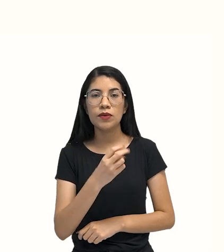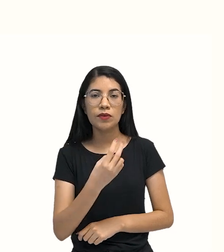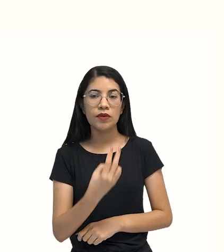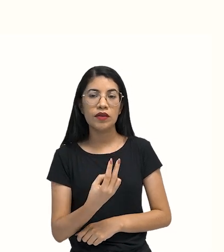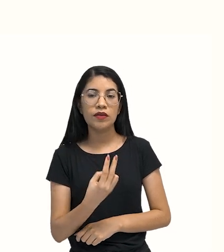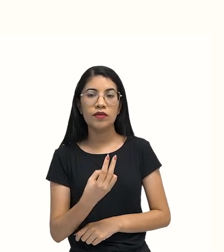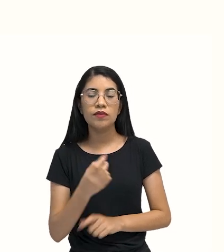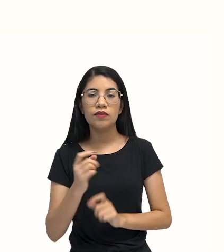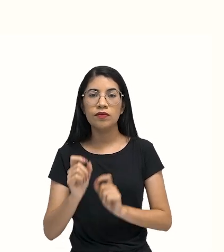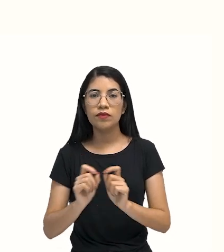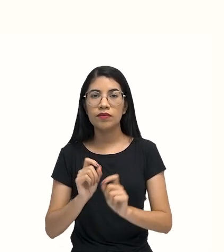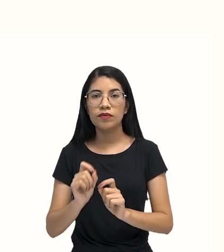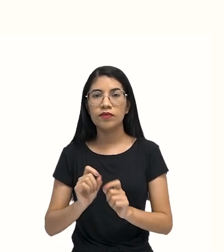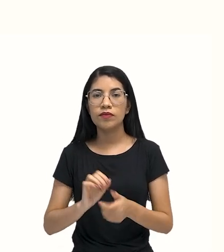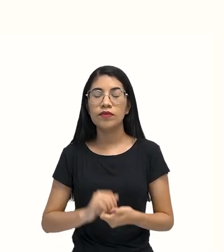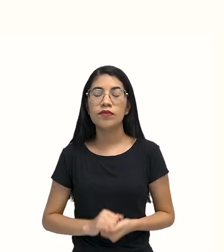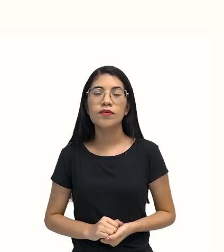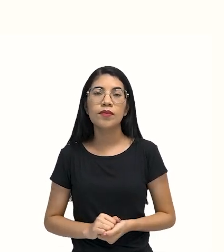52